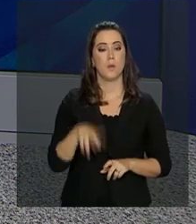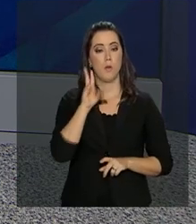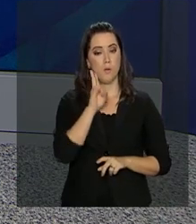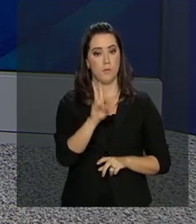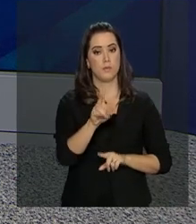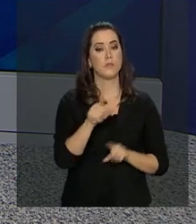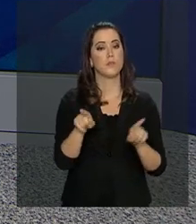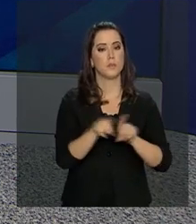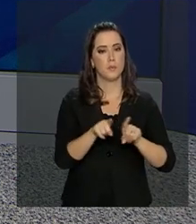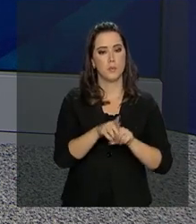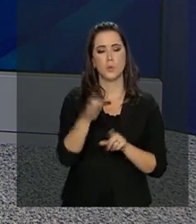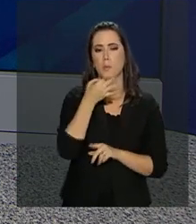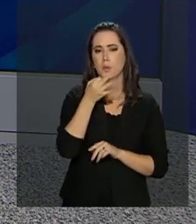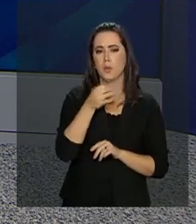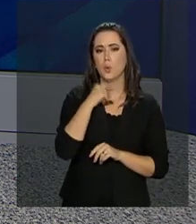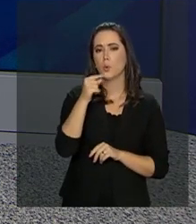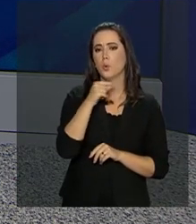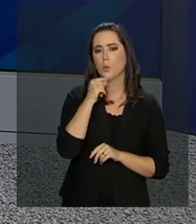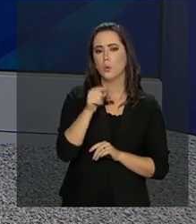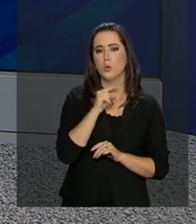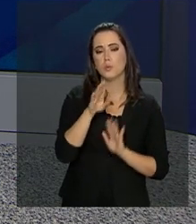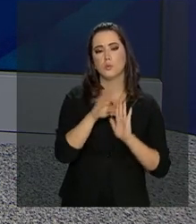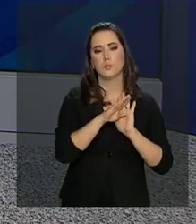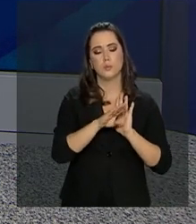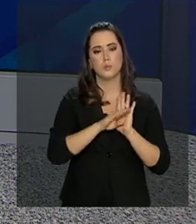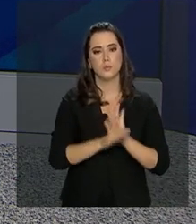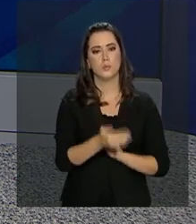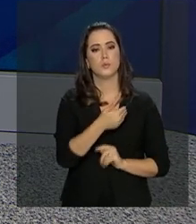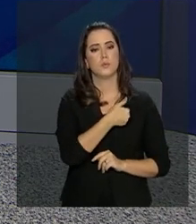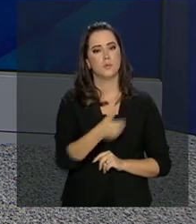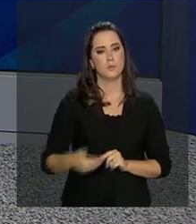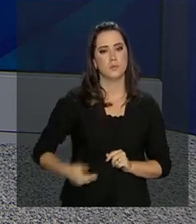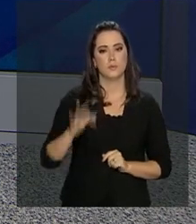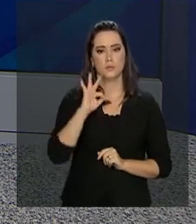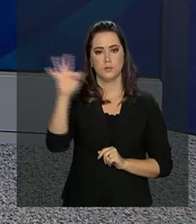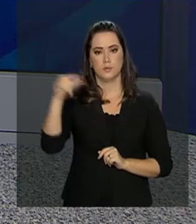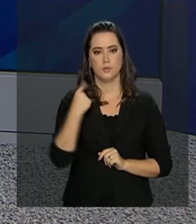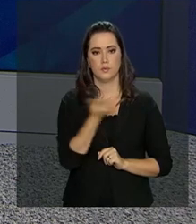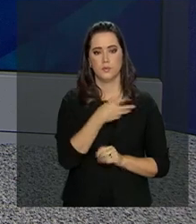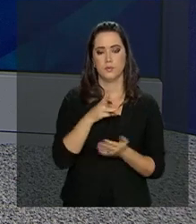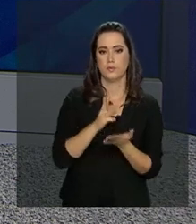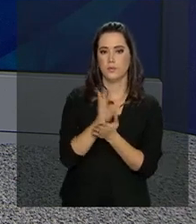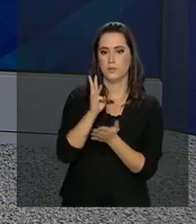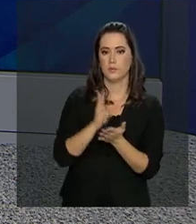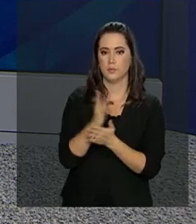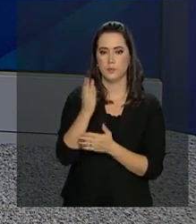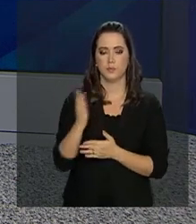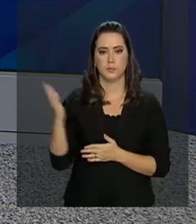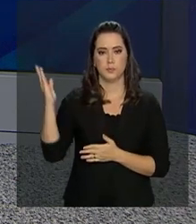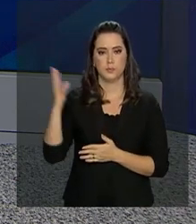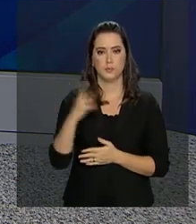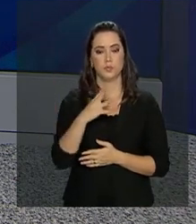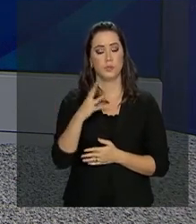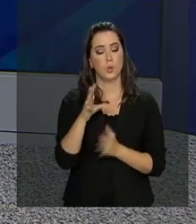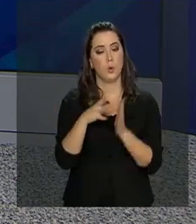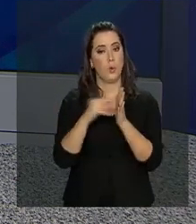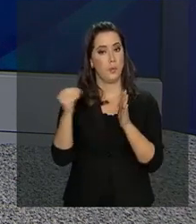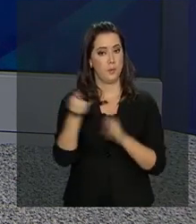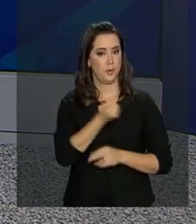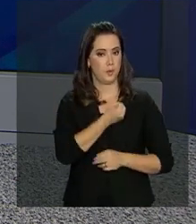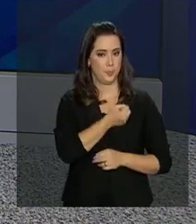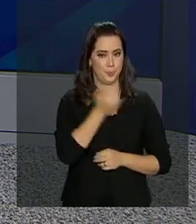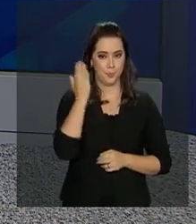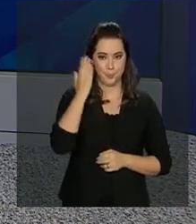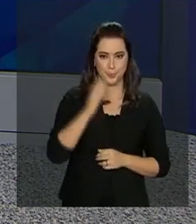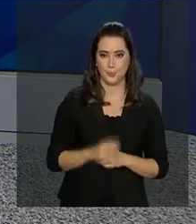e você pode ainda mandar sugestões de reportagens e dúvidas sobre programas e ações do governo federal para o nosso WhatsApp. Então,